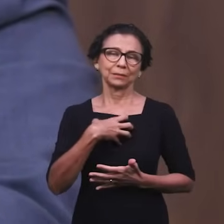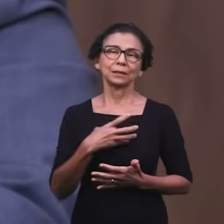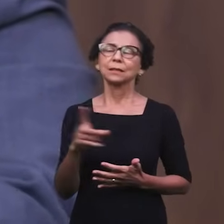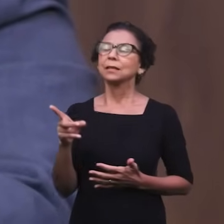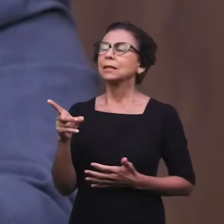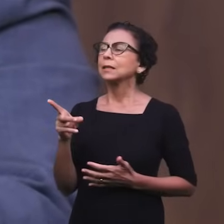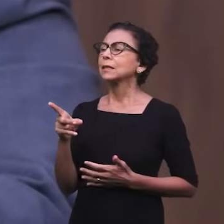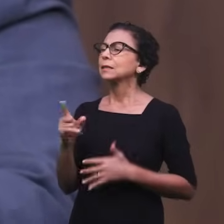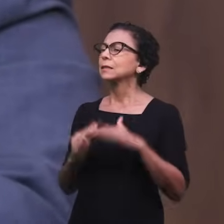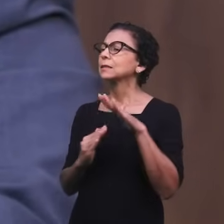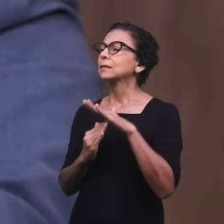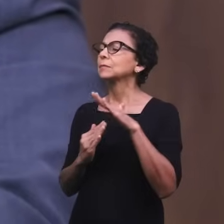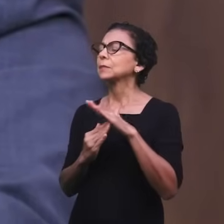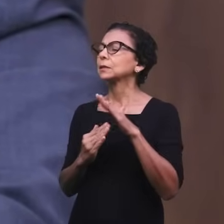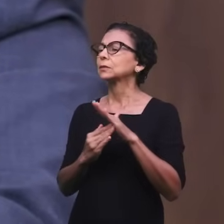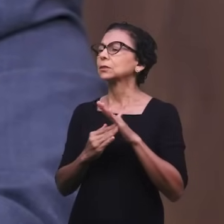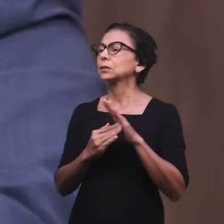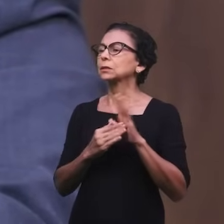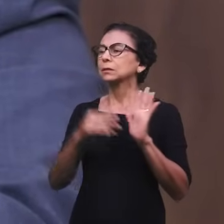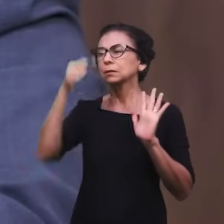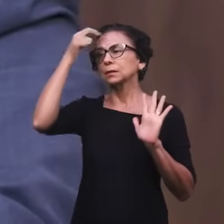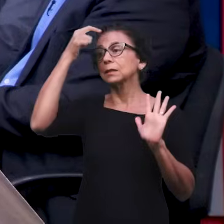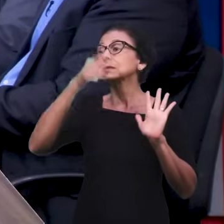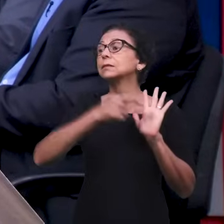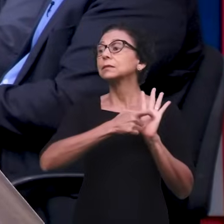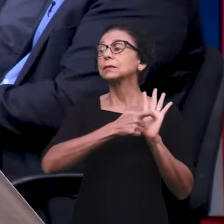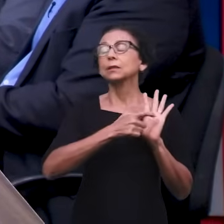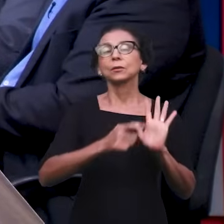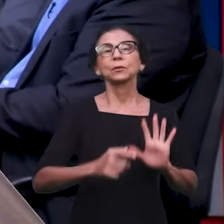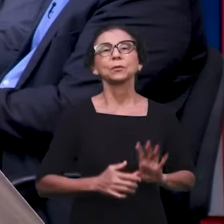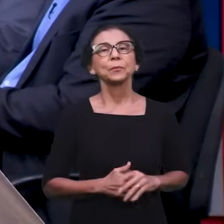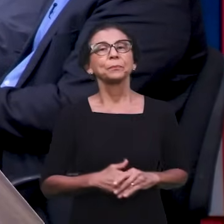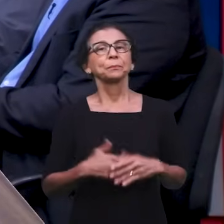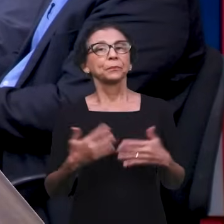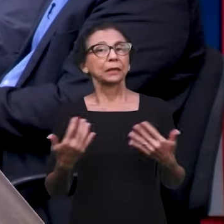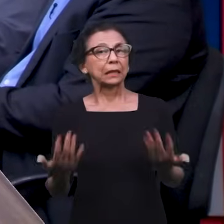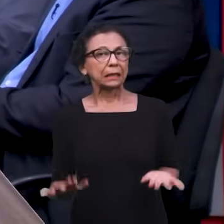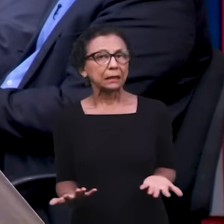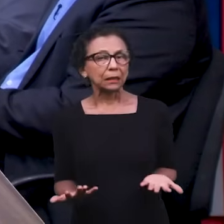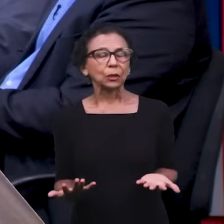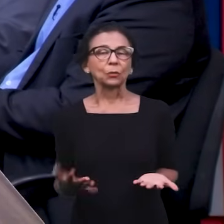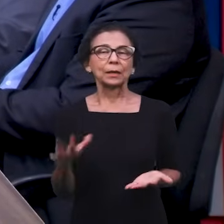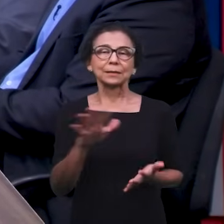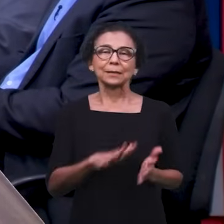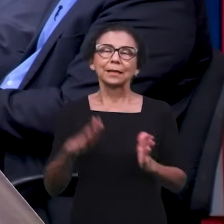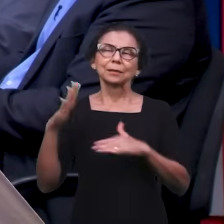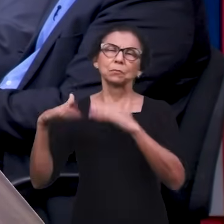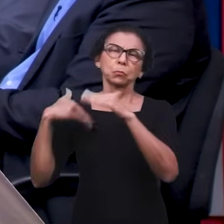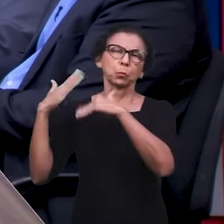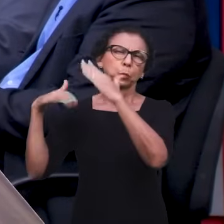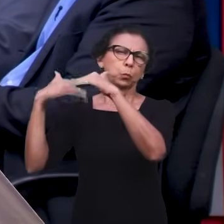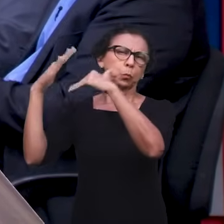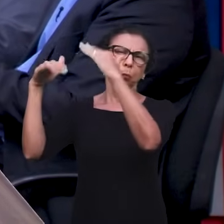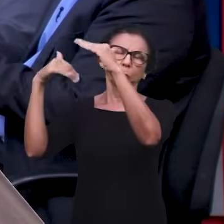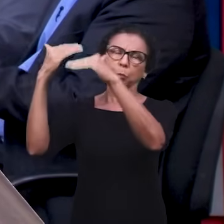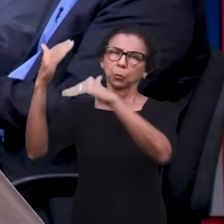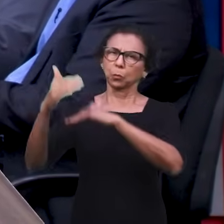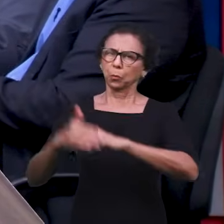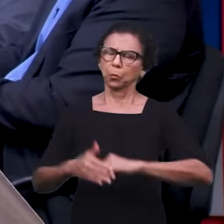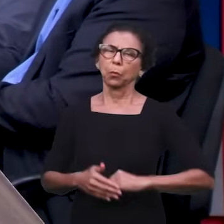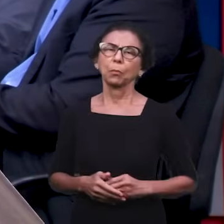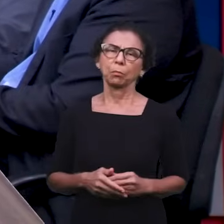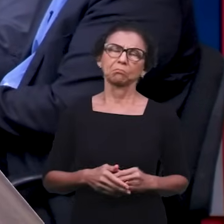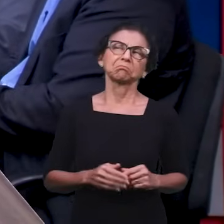Quais são os limites da inteligência artificial? Então, a inteligência artificial ela desenvolveu, cresceu bastante, evoluiu, né? Creio que ainda